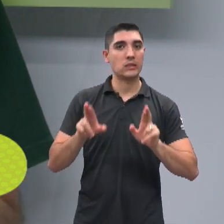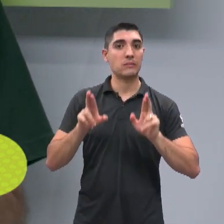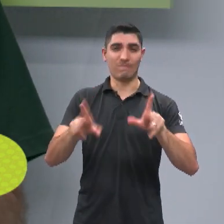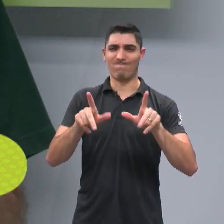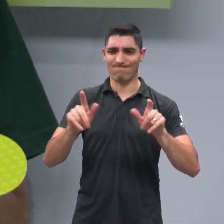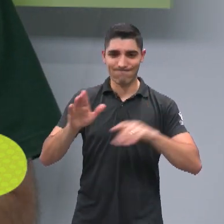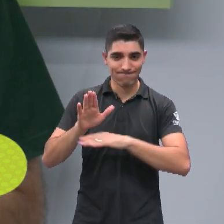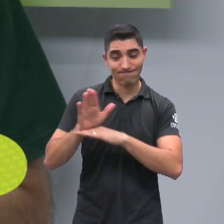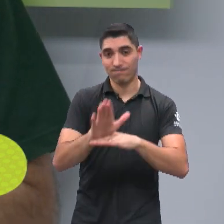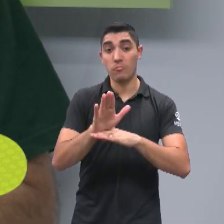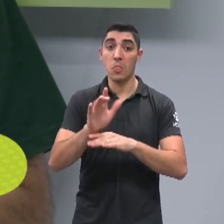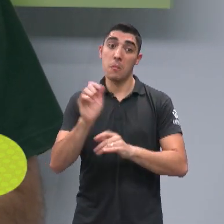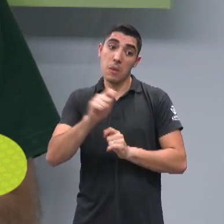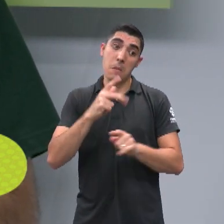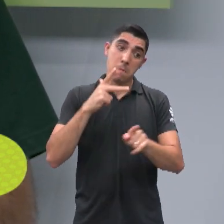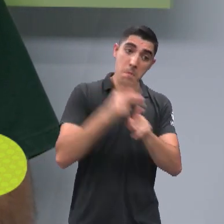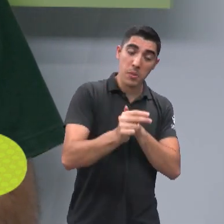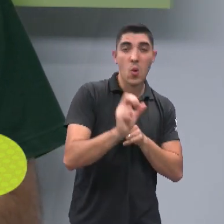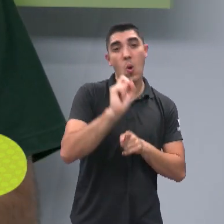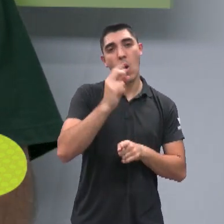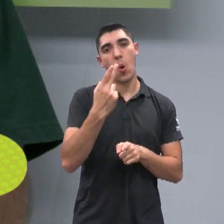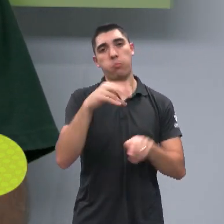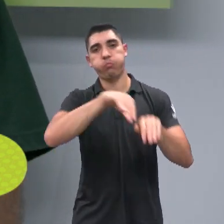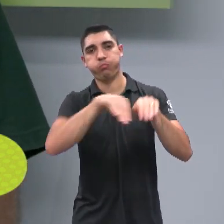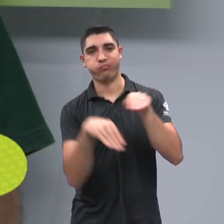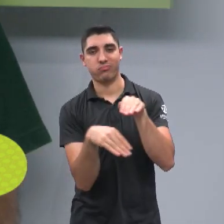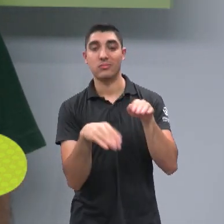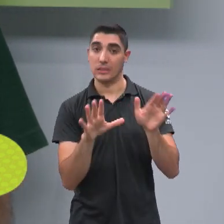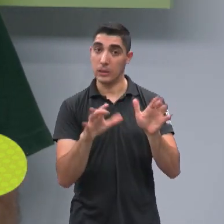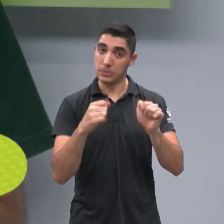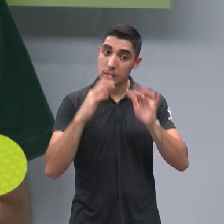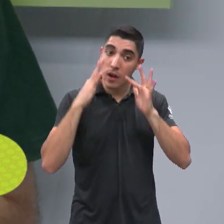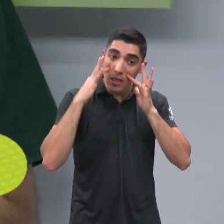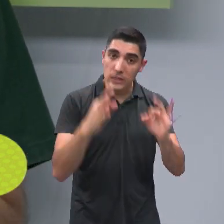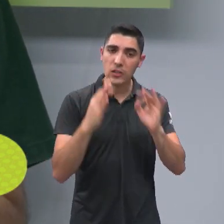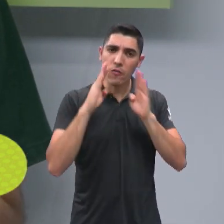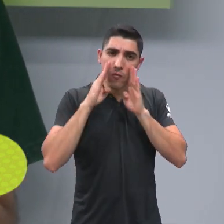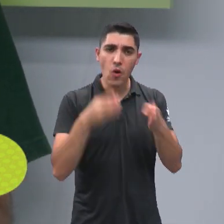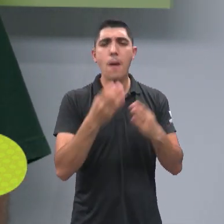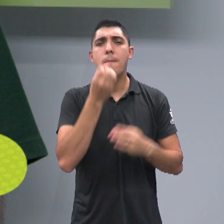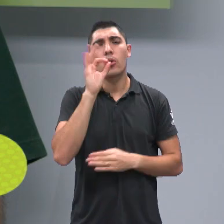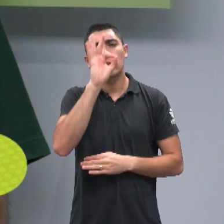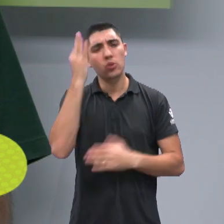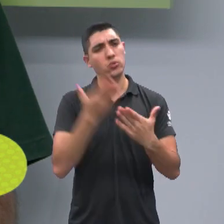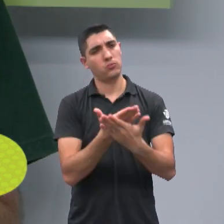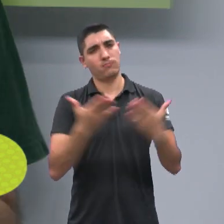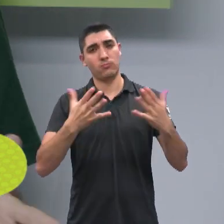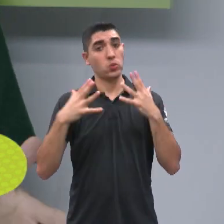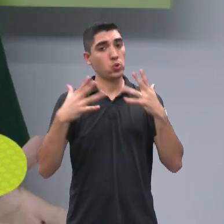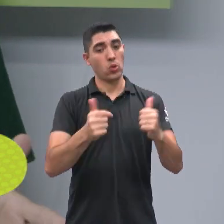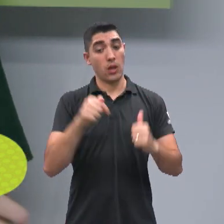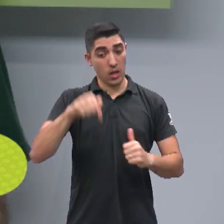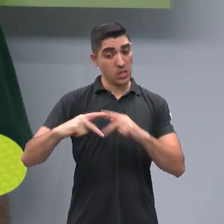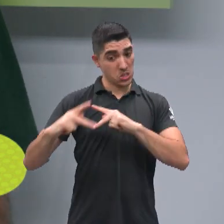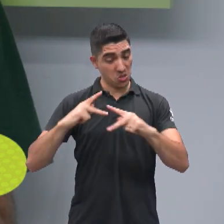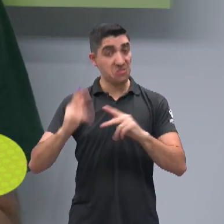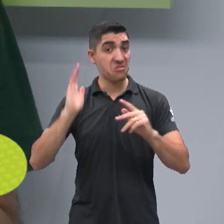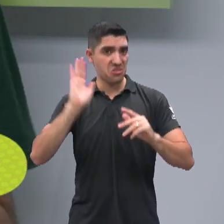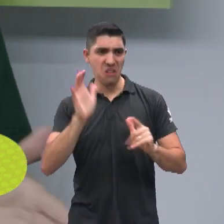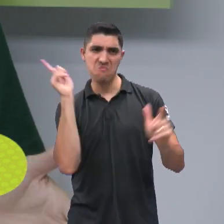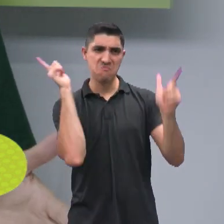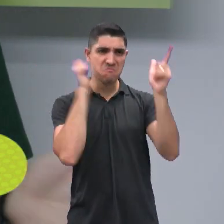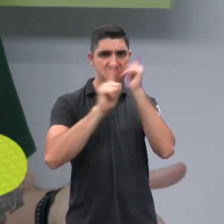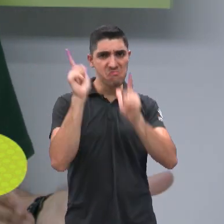equipe. Então é importante esse pessoal aí focado, boa sorte para todo mundo que vai lá. Esse time do Goalball de São José já trouxe alegrias em